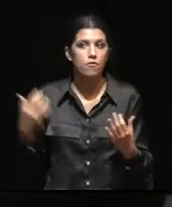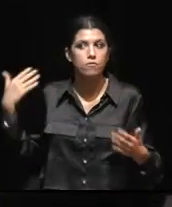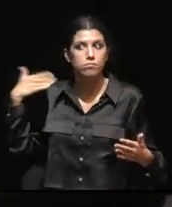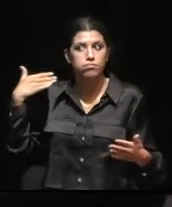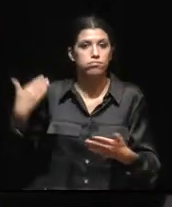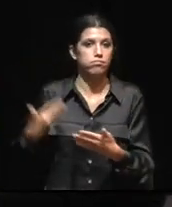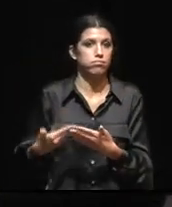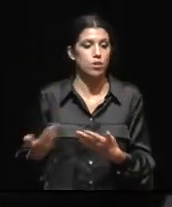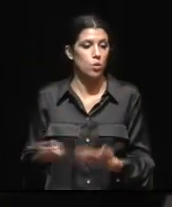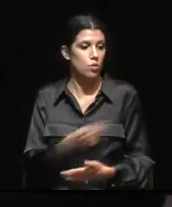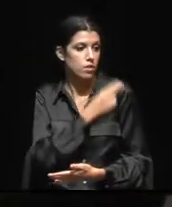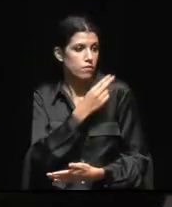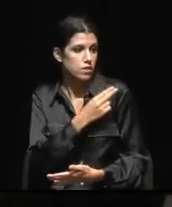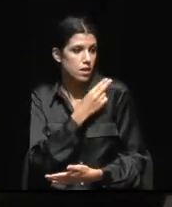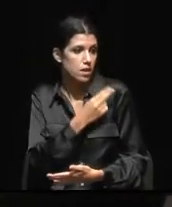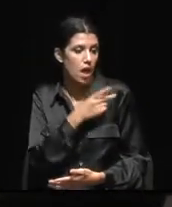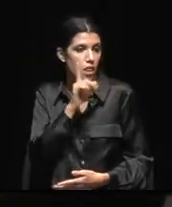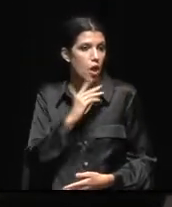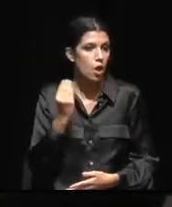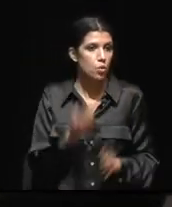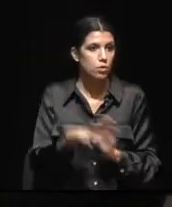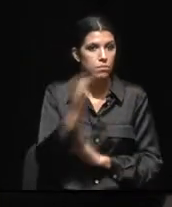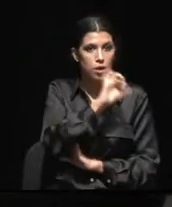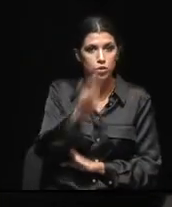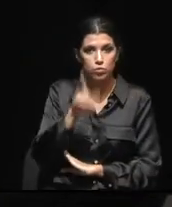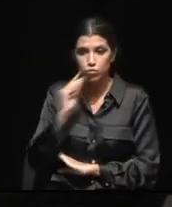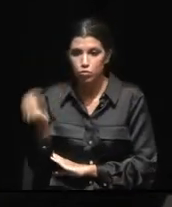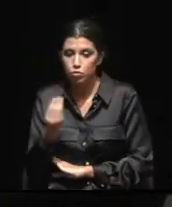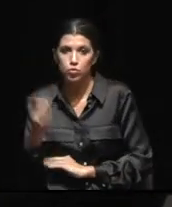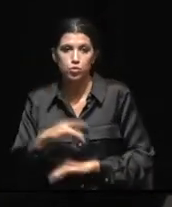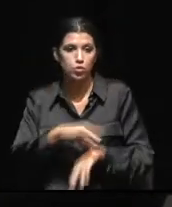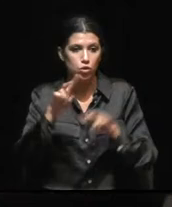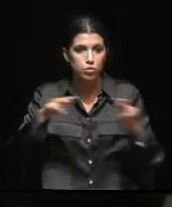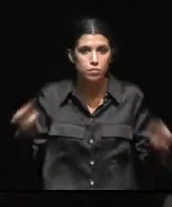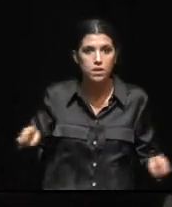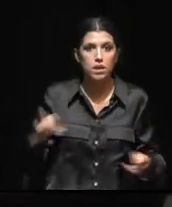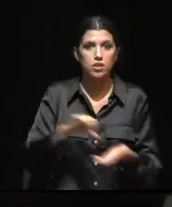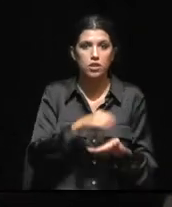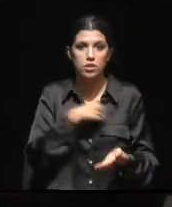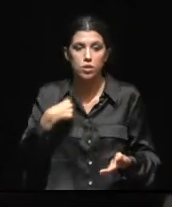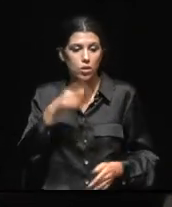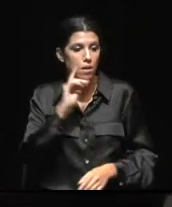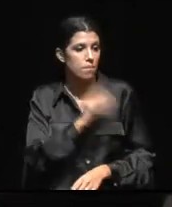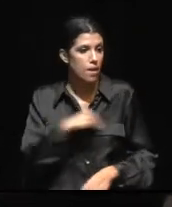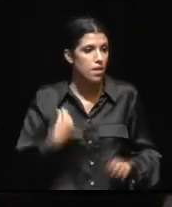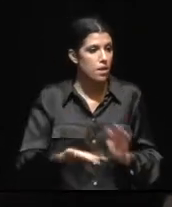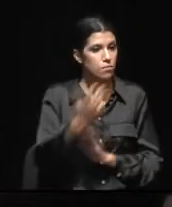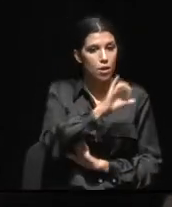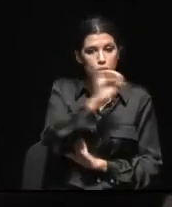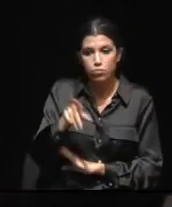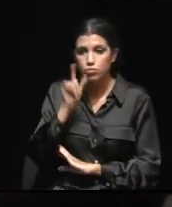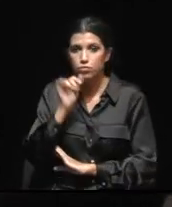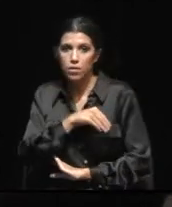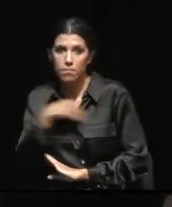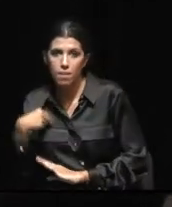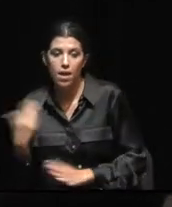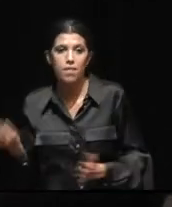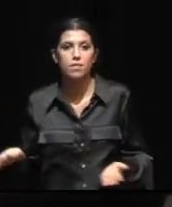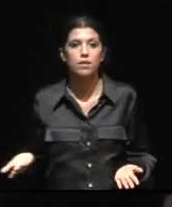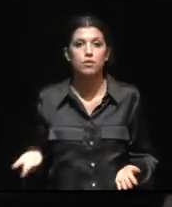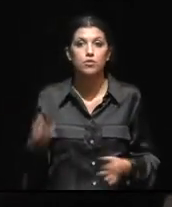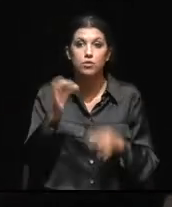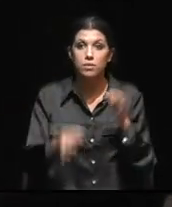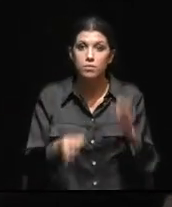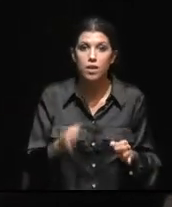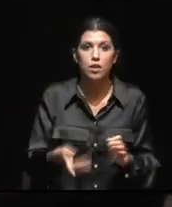cá as Universidades têm mais alunas do que alunos os hospitais e os centros de saúde têm mais médicas do que médicos os os